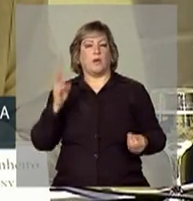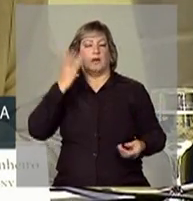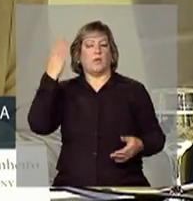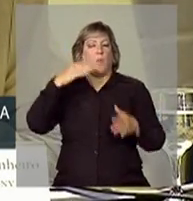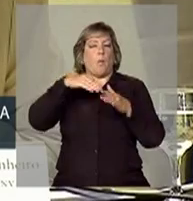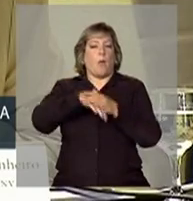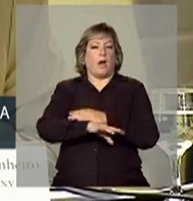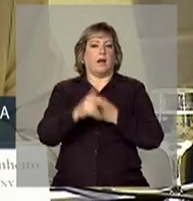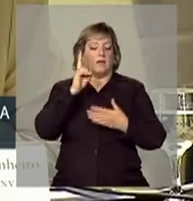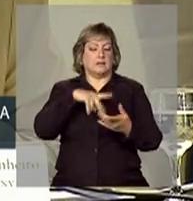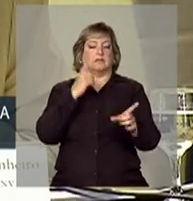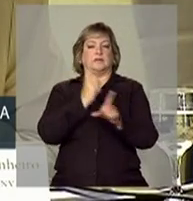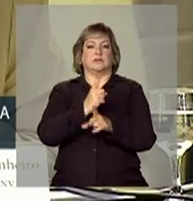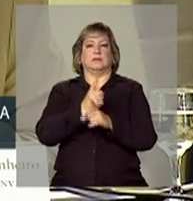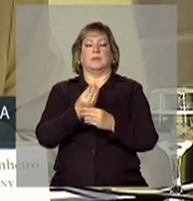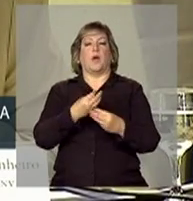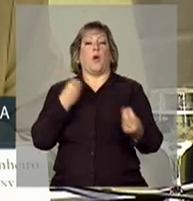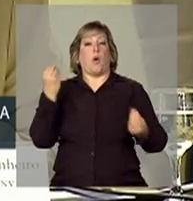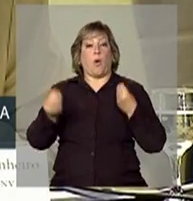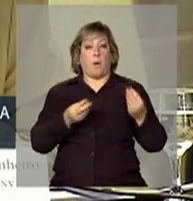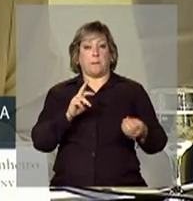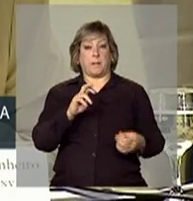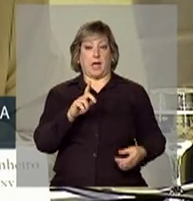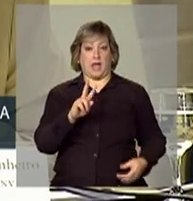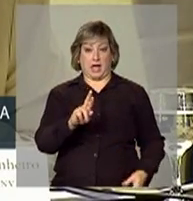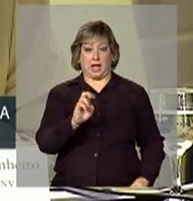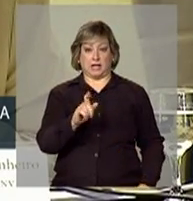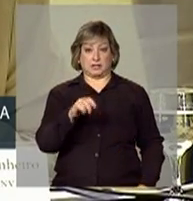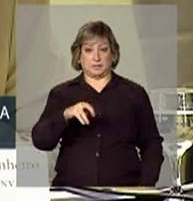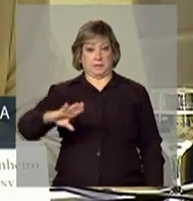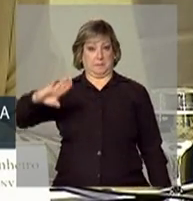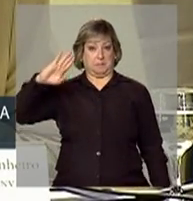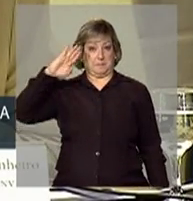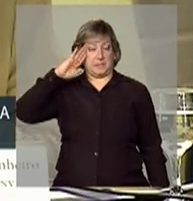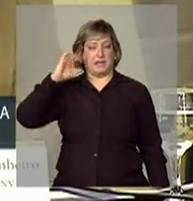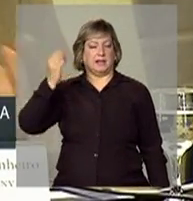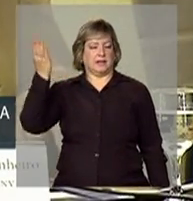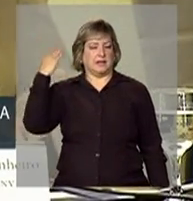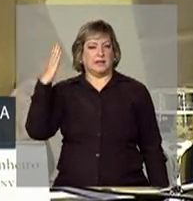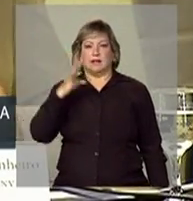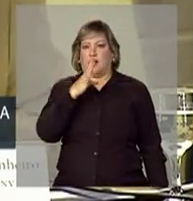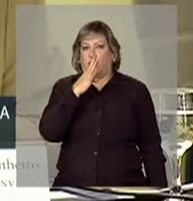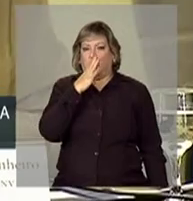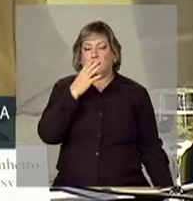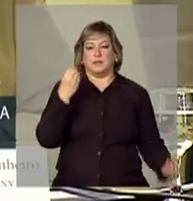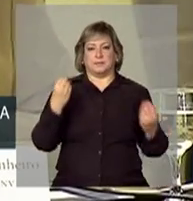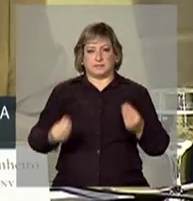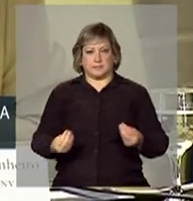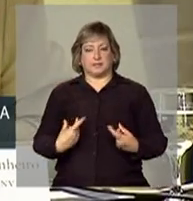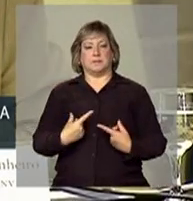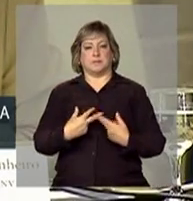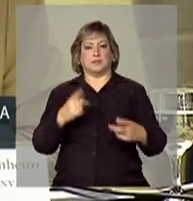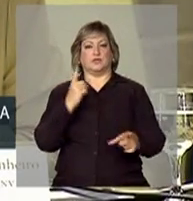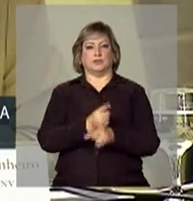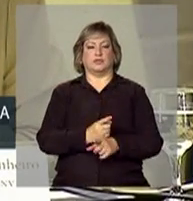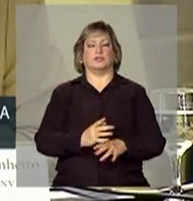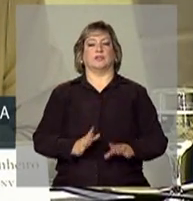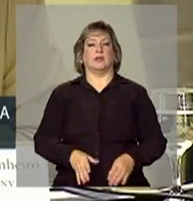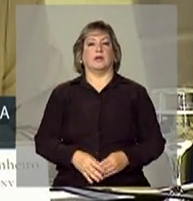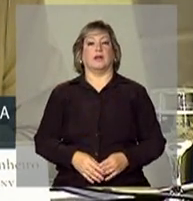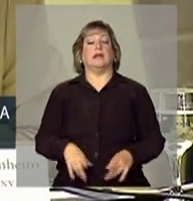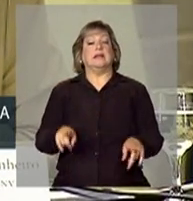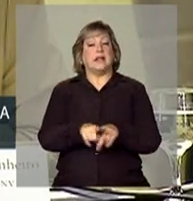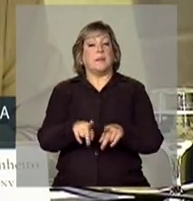do Acnur sobre as práticas do regime militar em relação aos exilados no Brasil. E também em relação